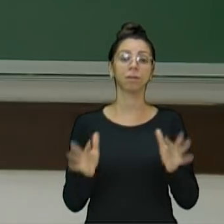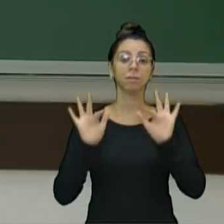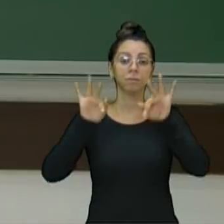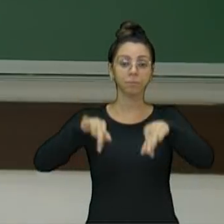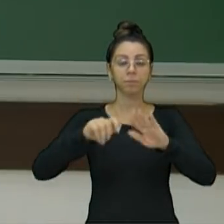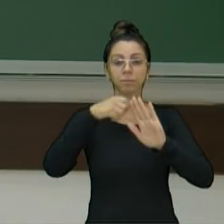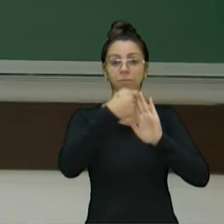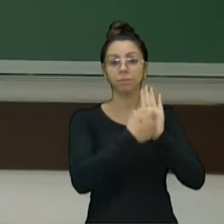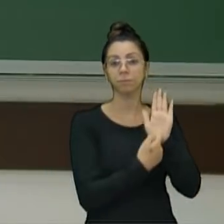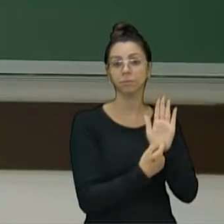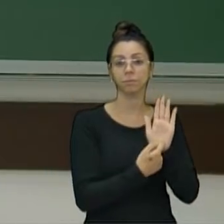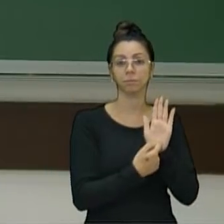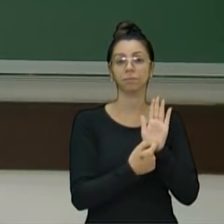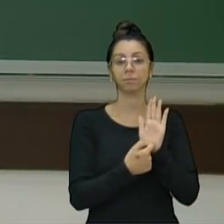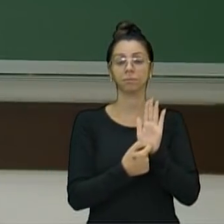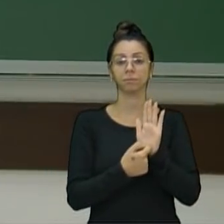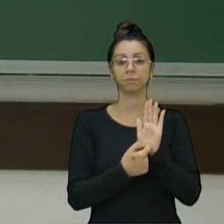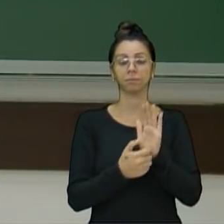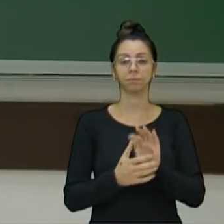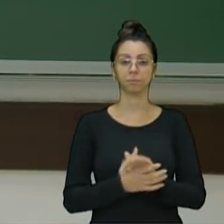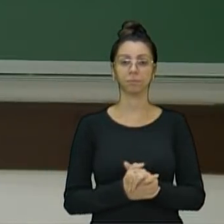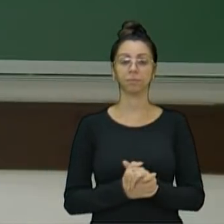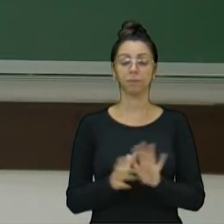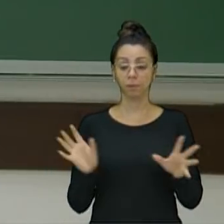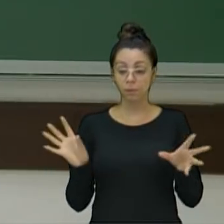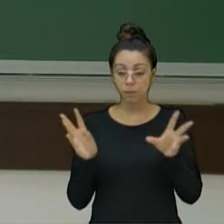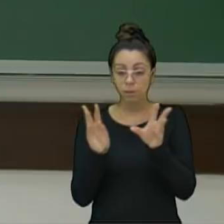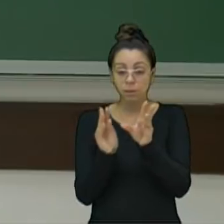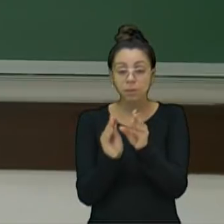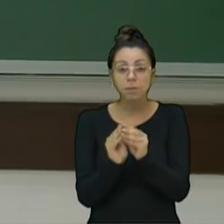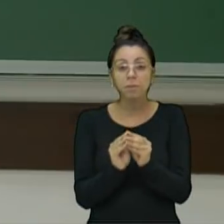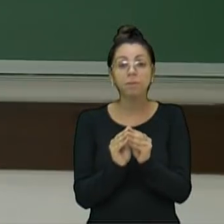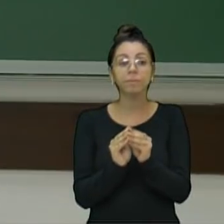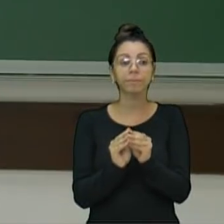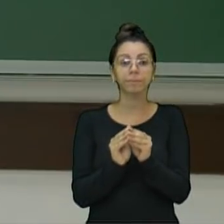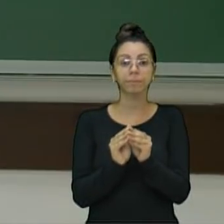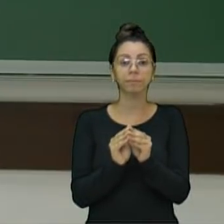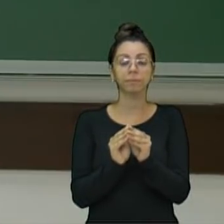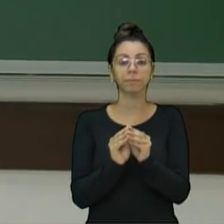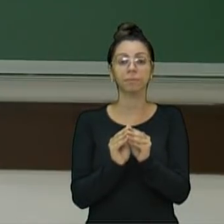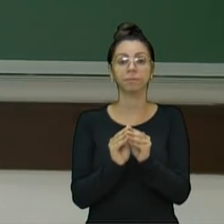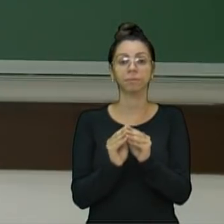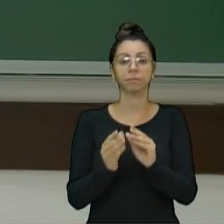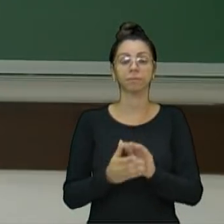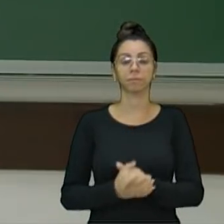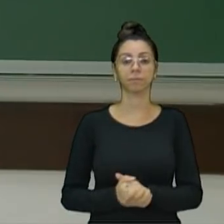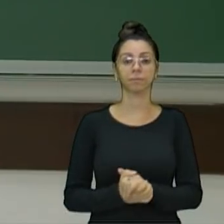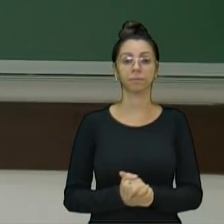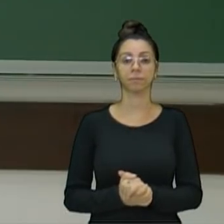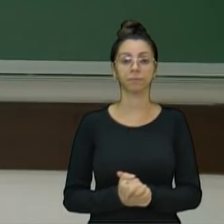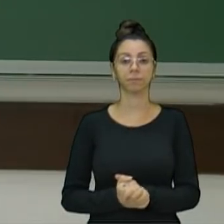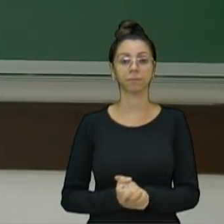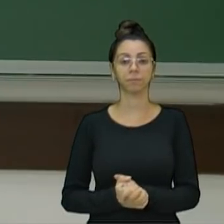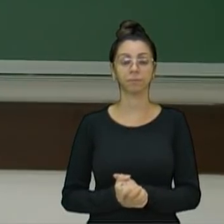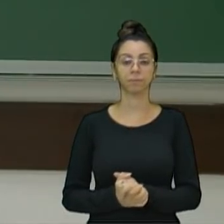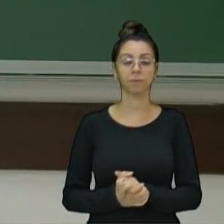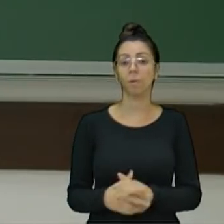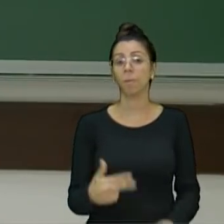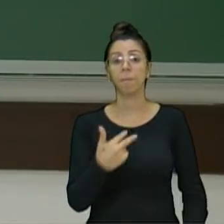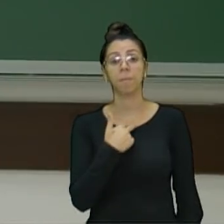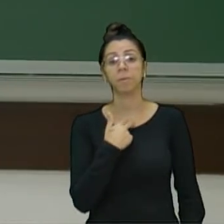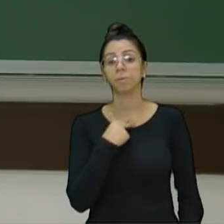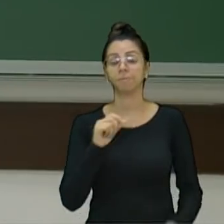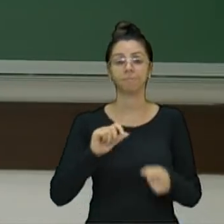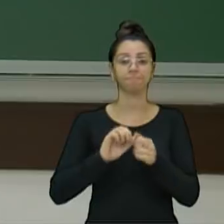texto assim, ó, in short, em resumo, I couldn't do nothing that a child liked to do. Eu não podia